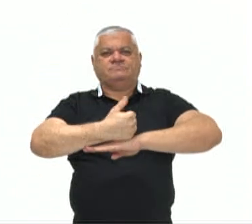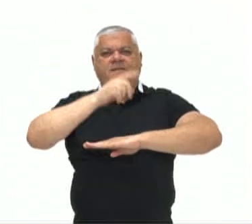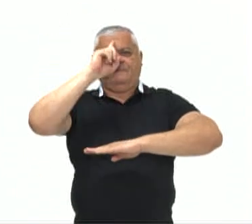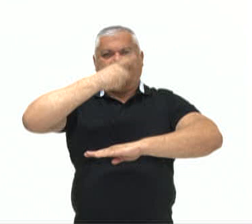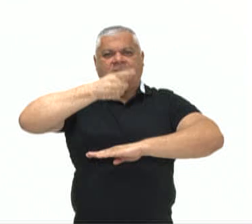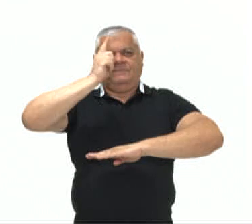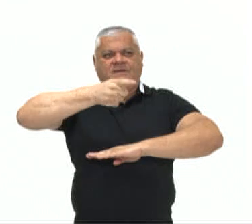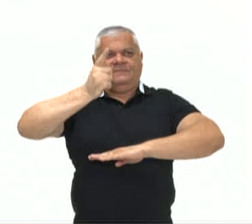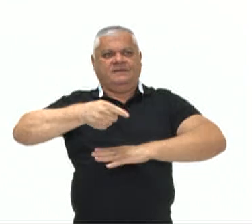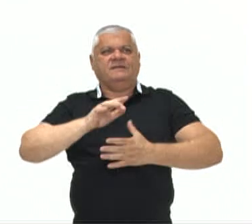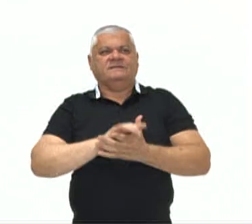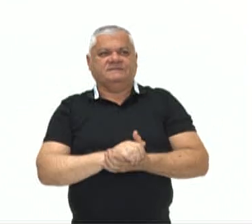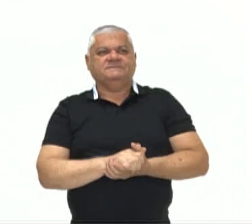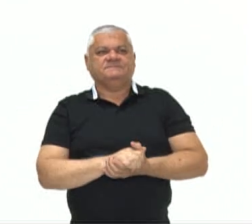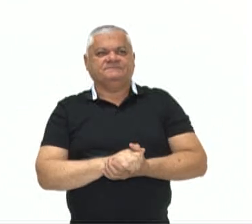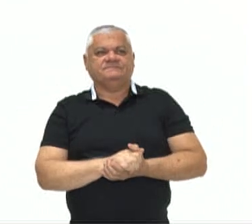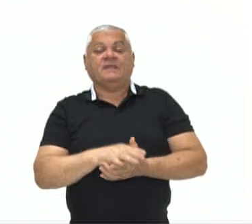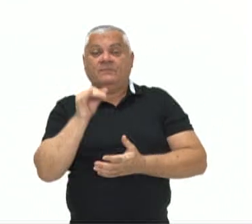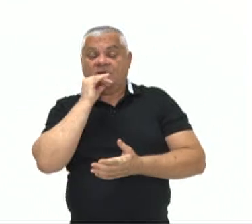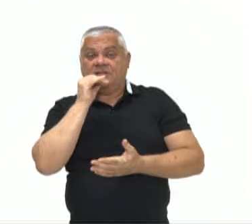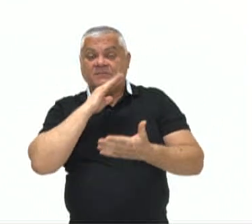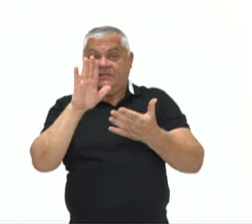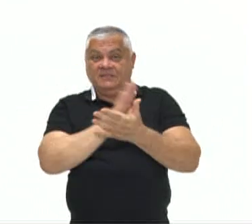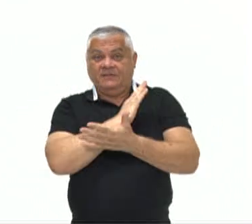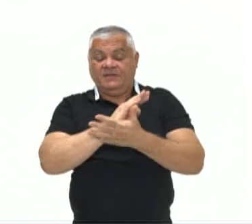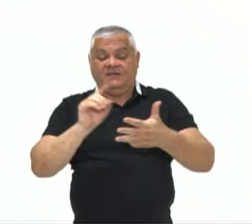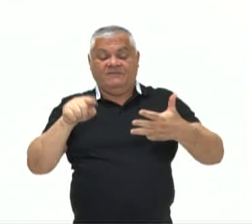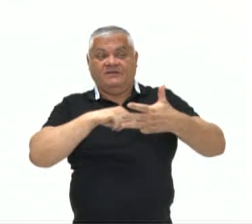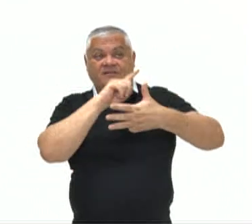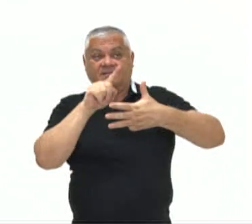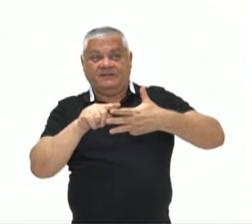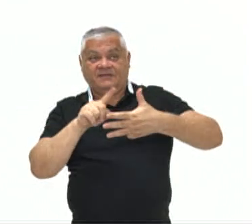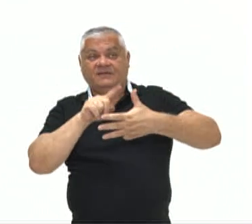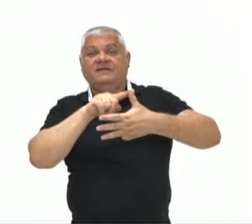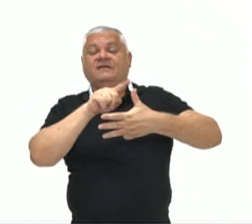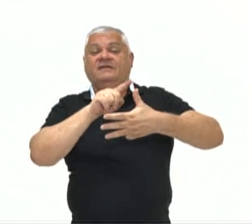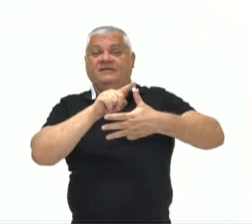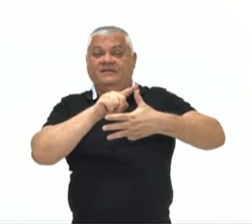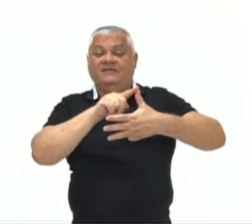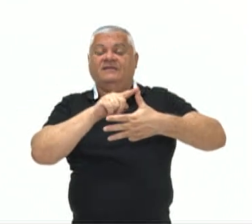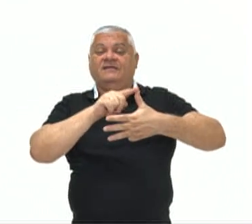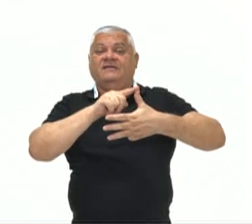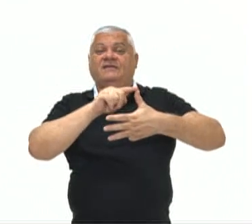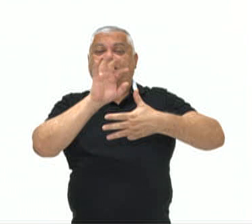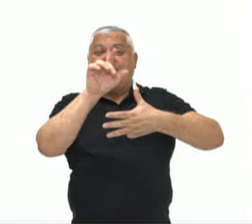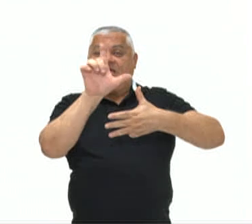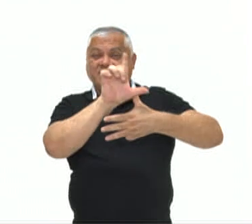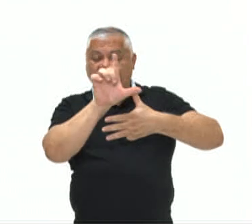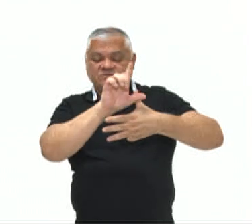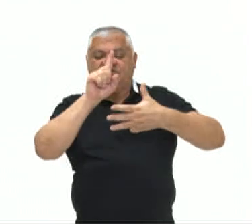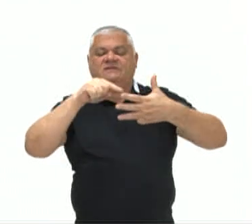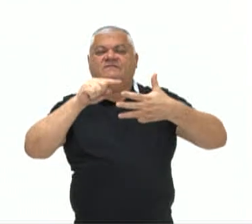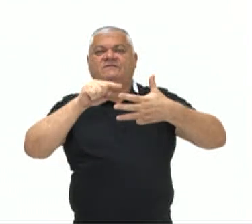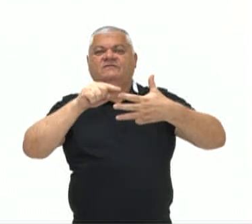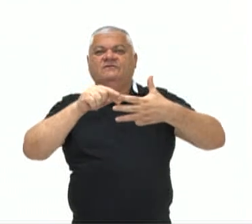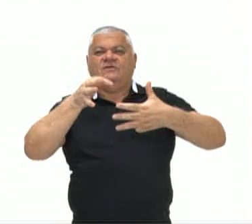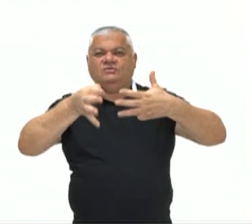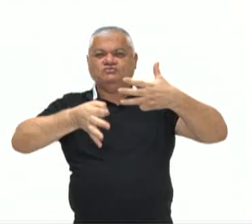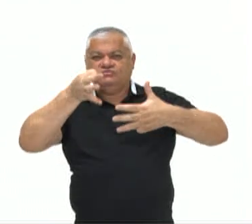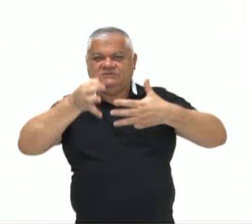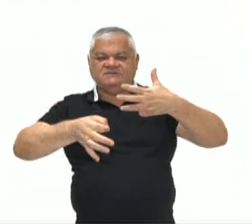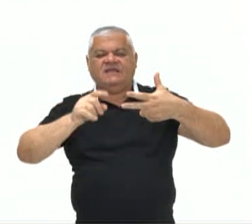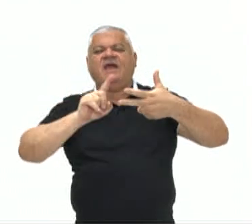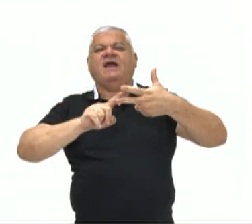Império, que além da divisão do poder tradicional em executivo, legislativo e judiciário, havia